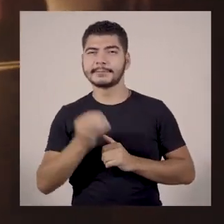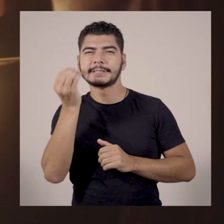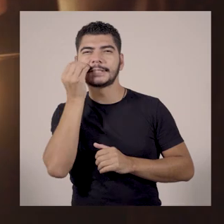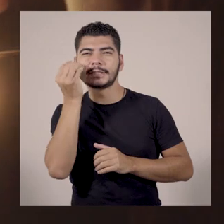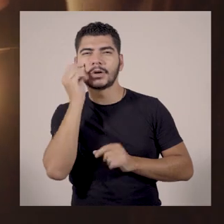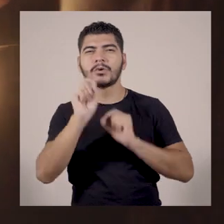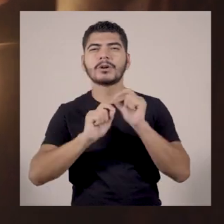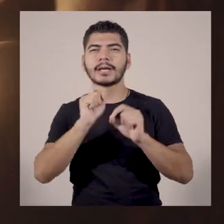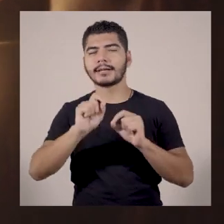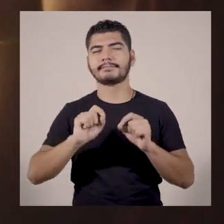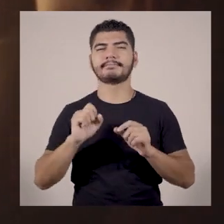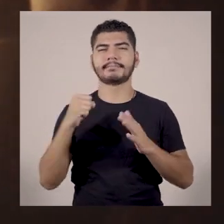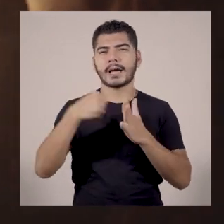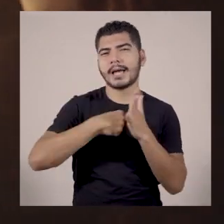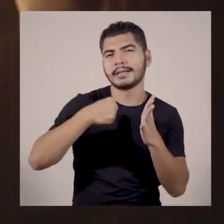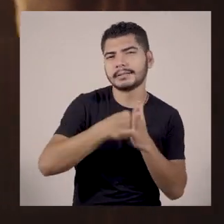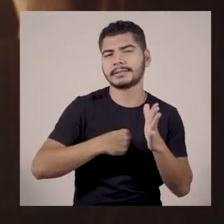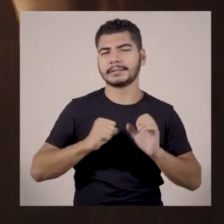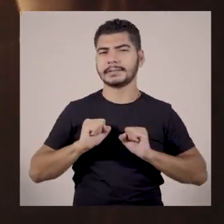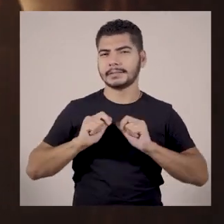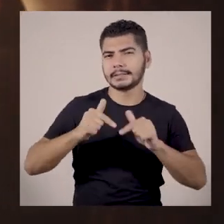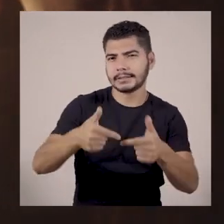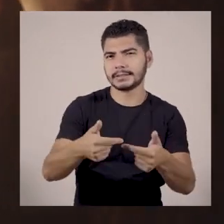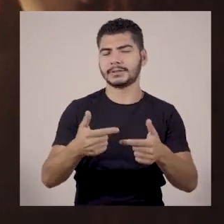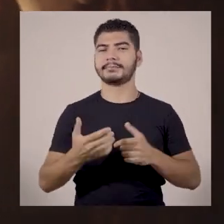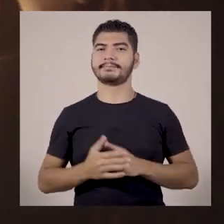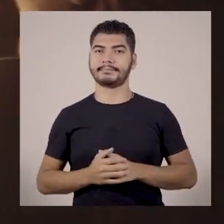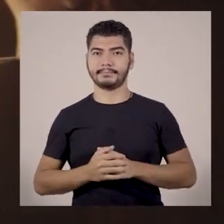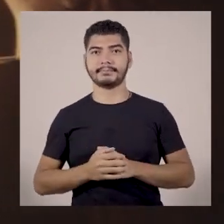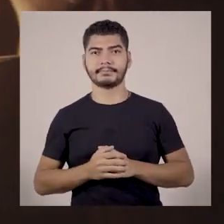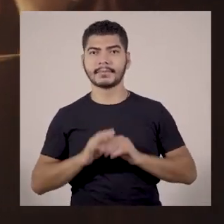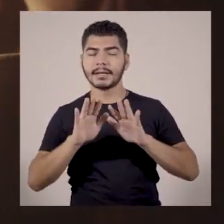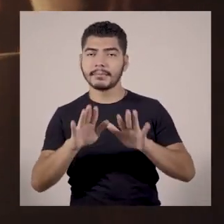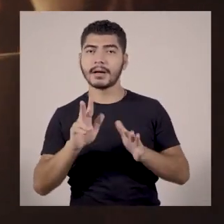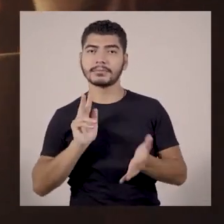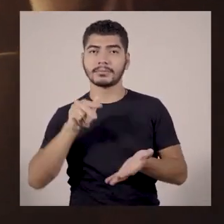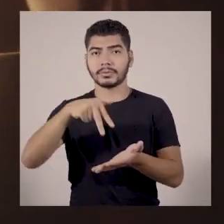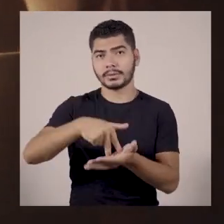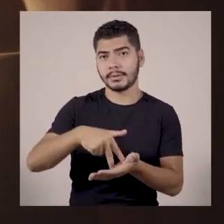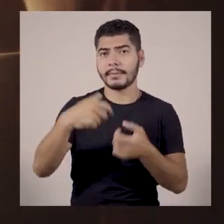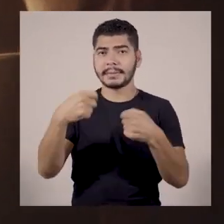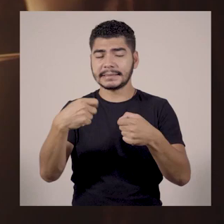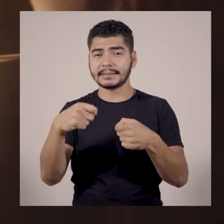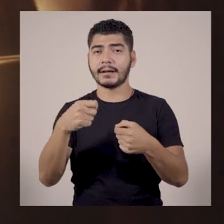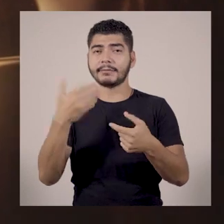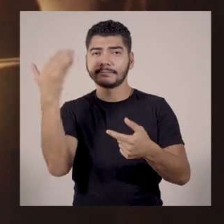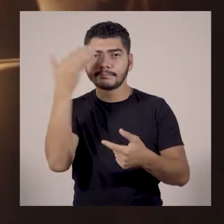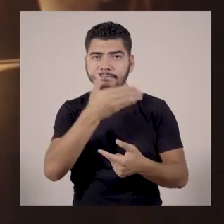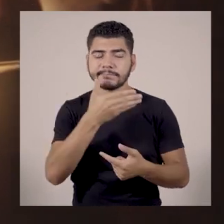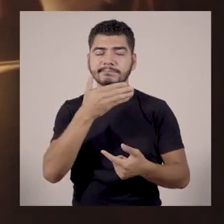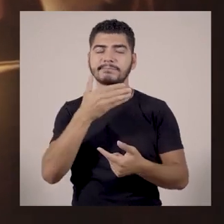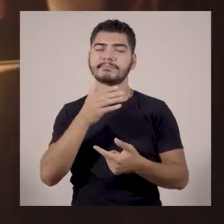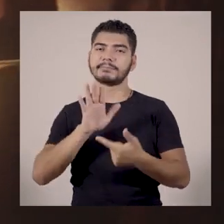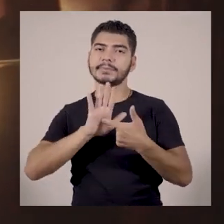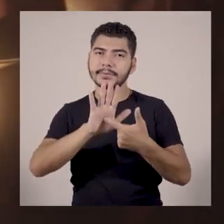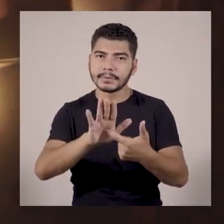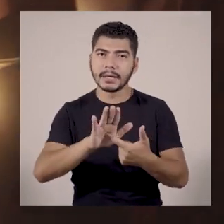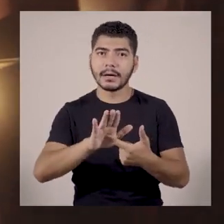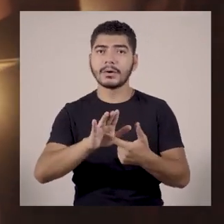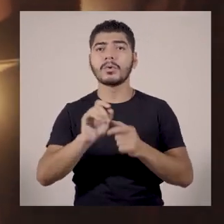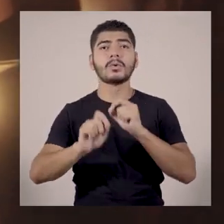de resistência, de luta, né? Sim. Pena que ainda tem que existir esse posicionamento pra se afirmar